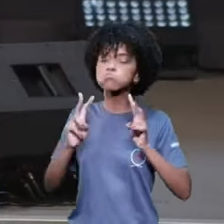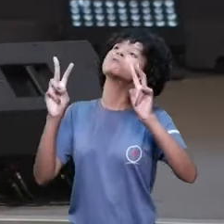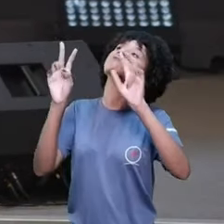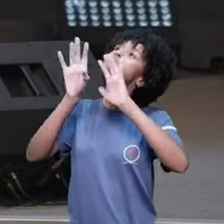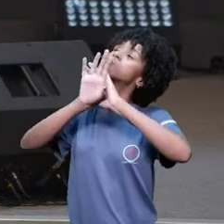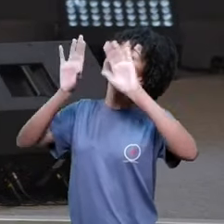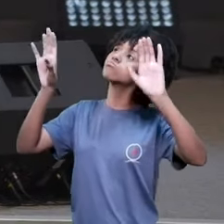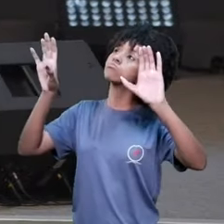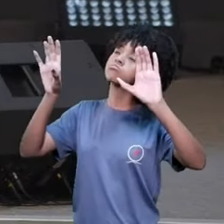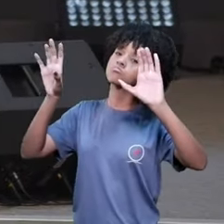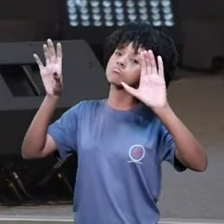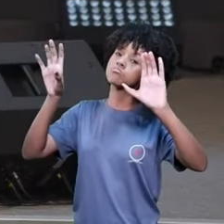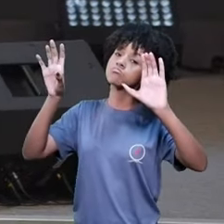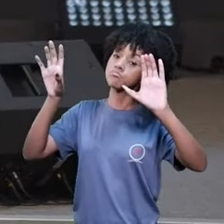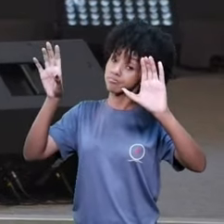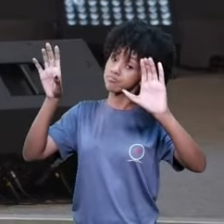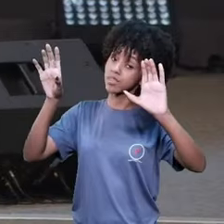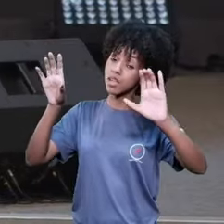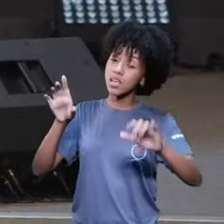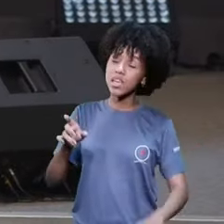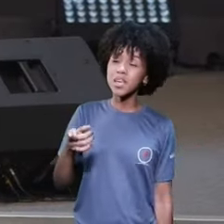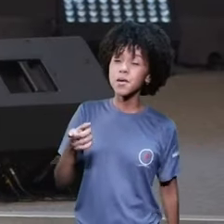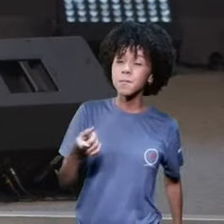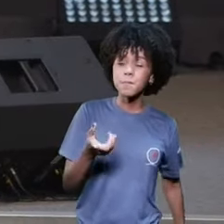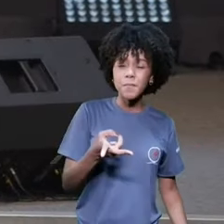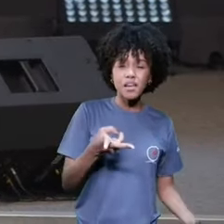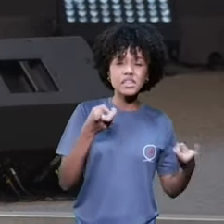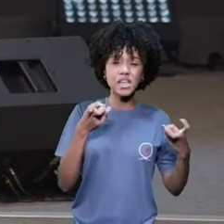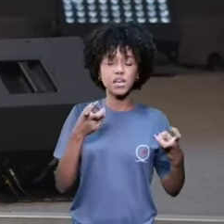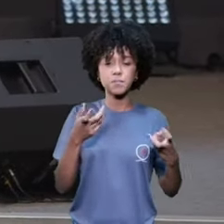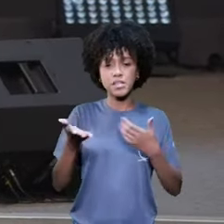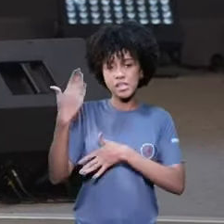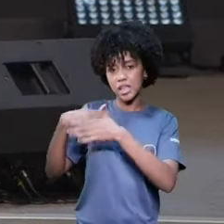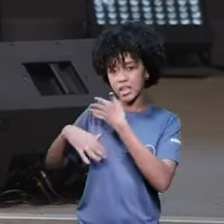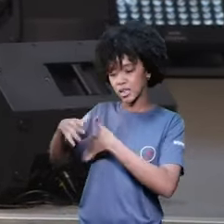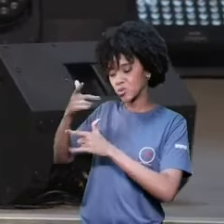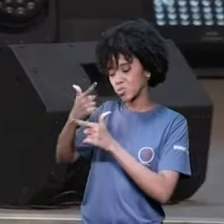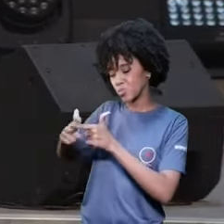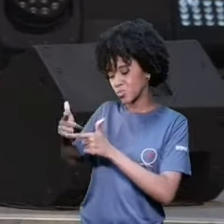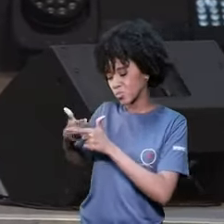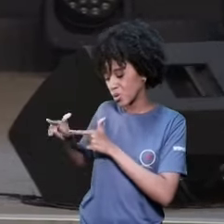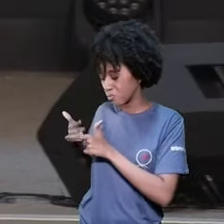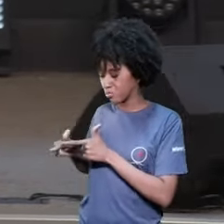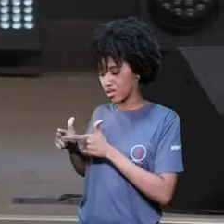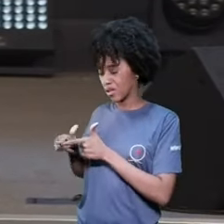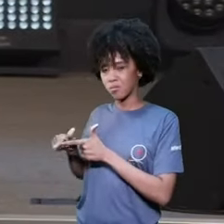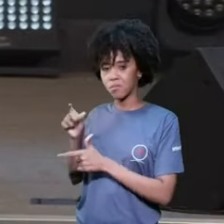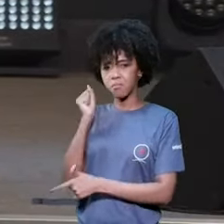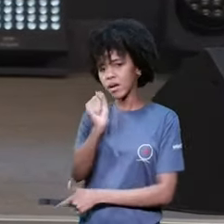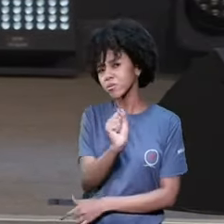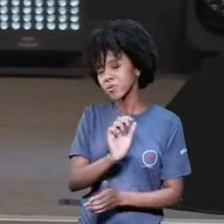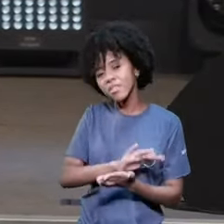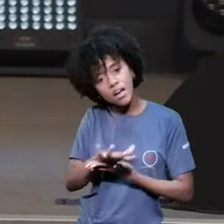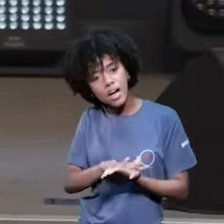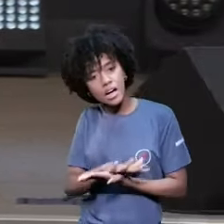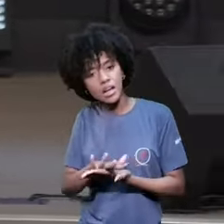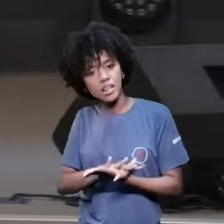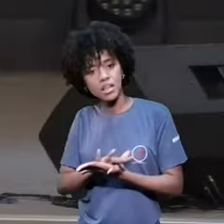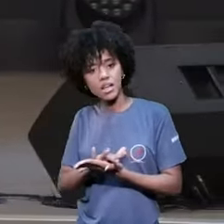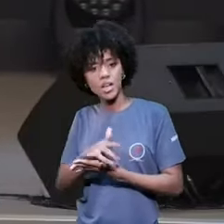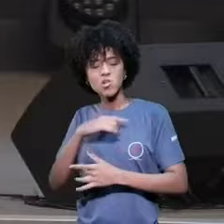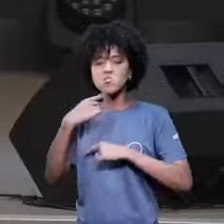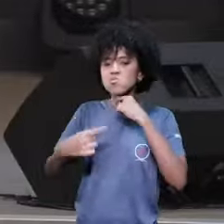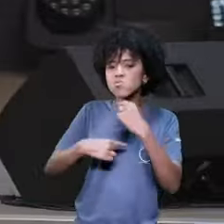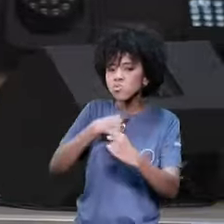ver que aquela guerra não te matou? Que aquele processo não te destruiu? Que aquelas dúvidas não acabaram com a tua fé? Que aquelas afrontas